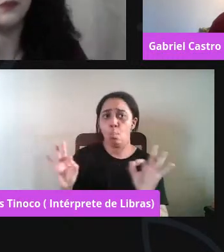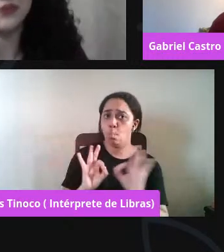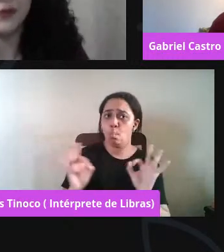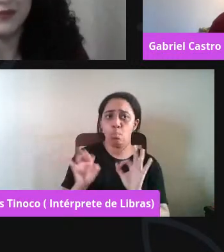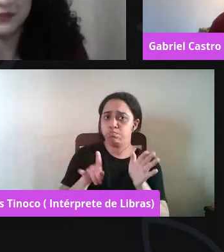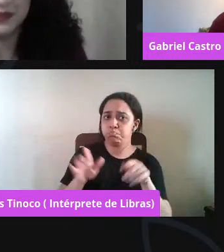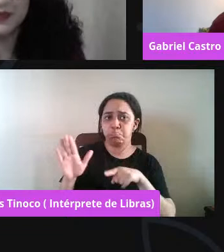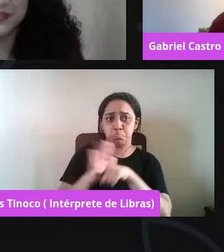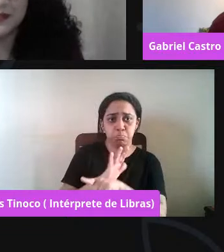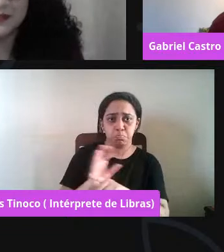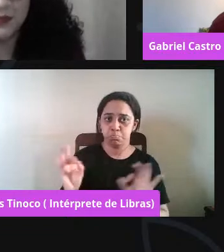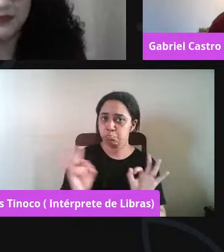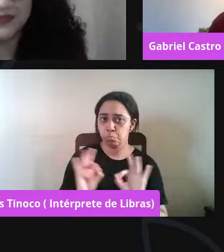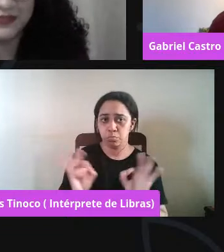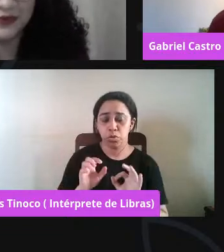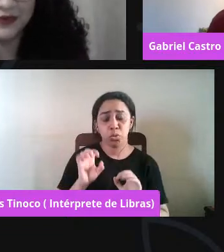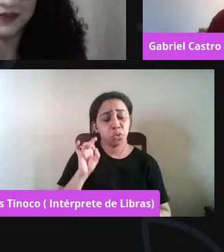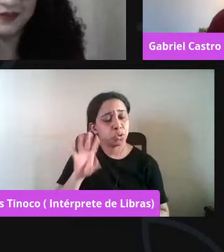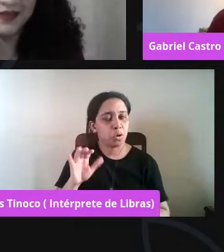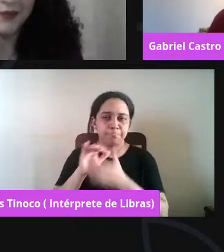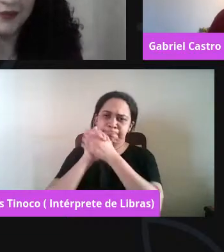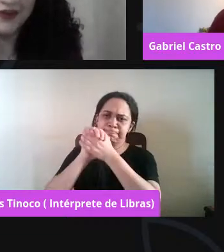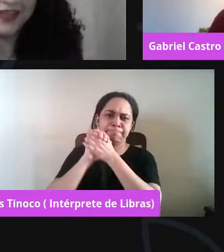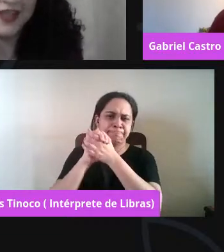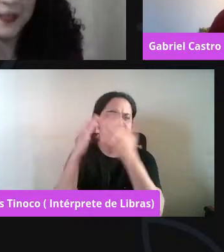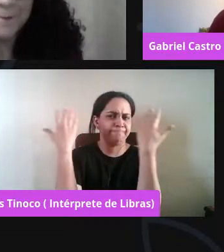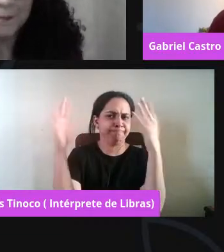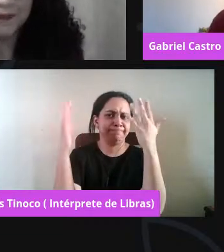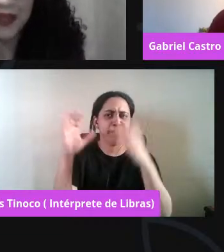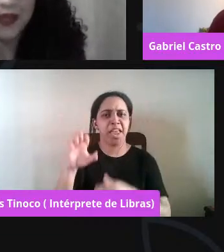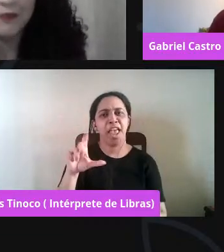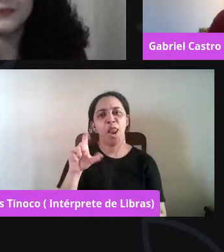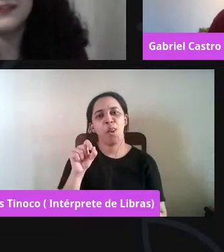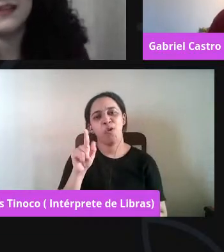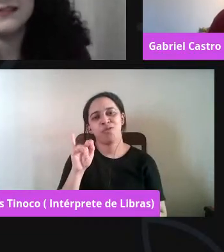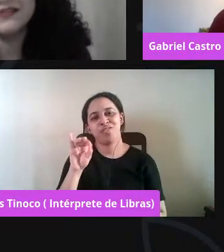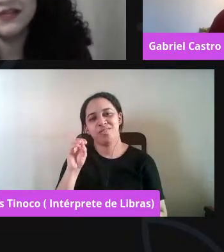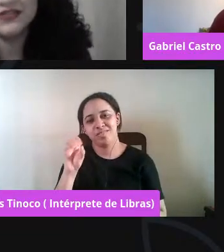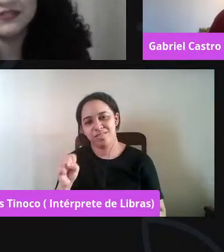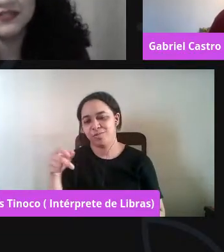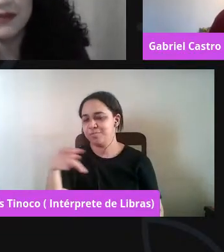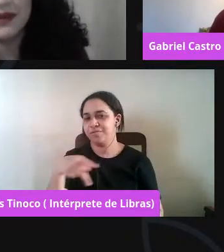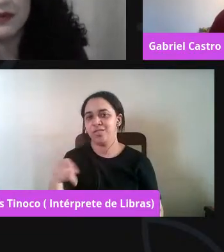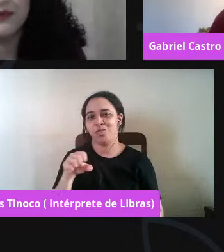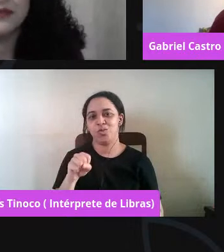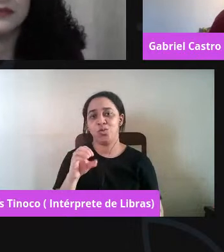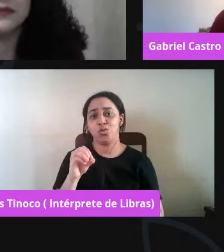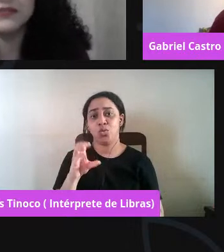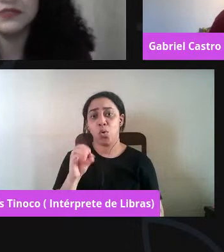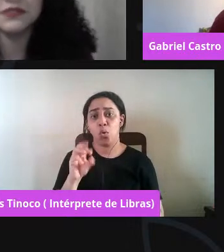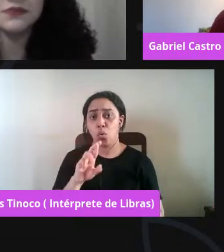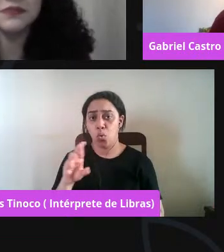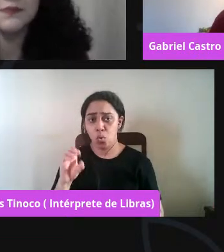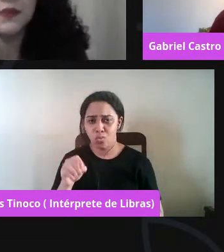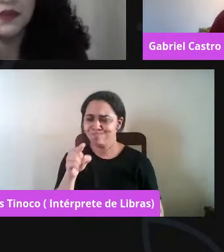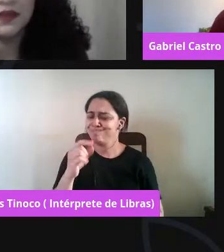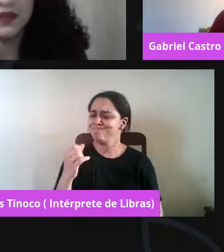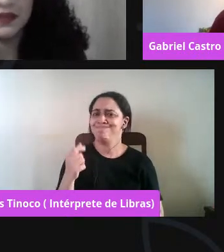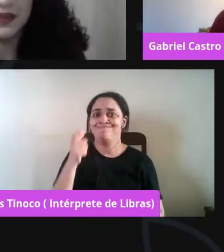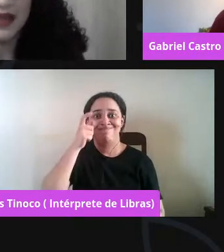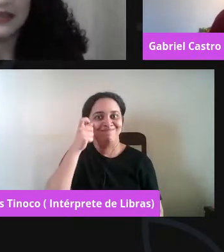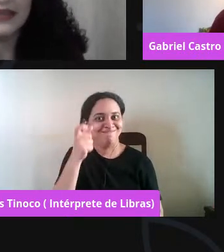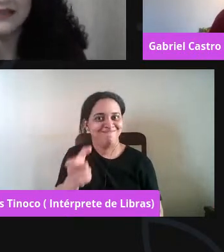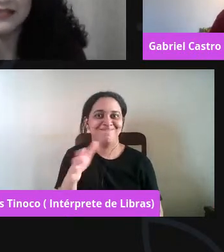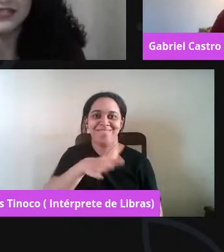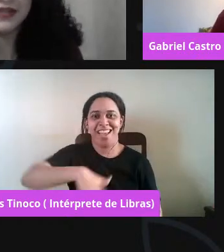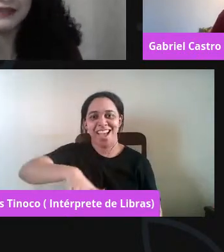Não tenho nenhuma questão, não. Só mesmo elogios à professora, porque é muito interessante esse trabalho